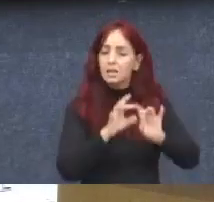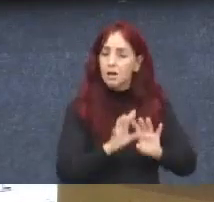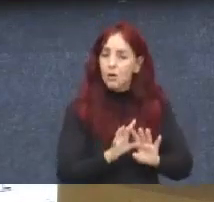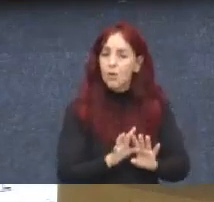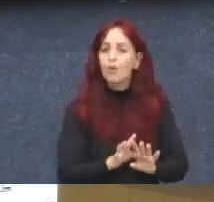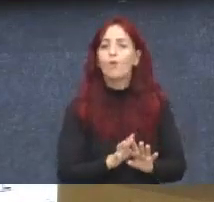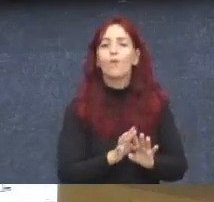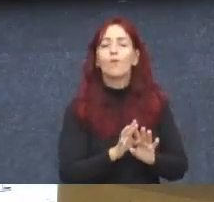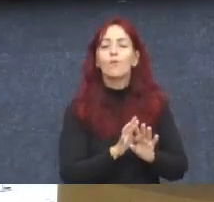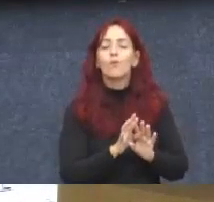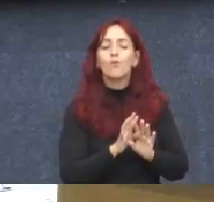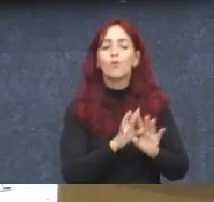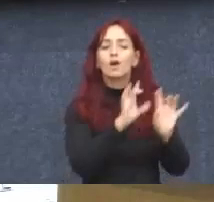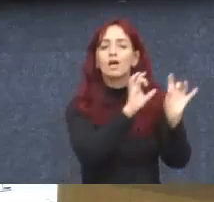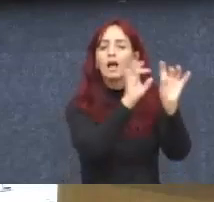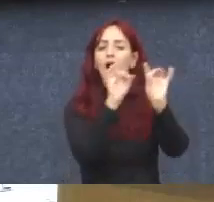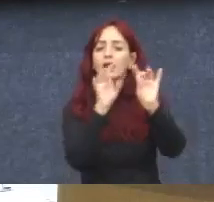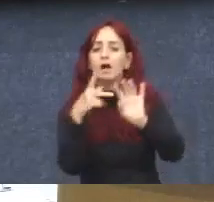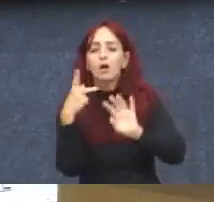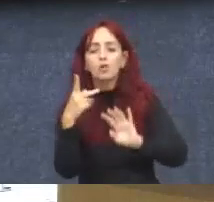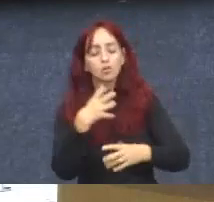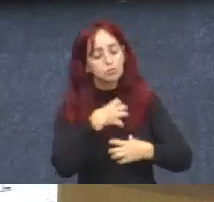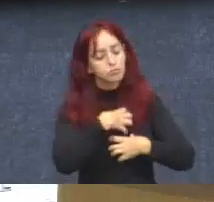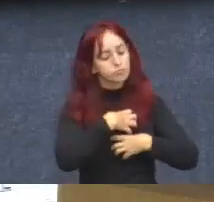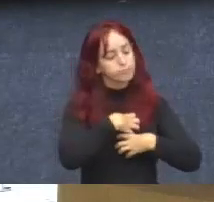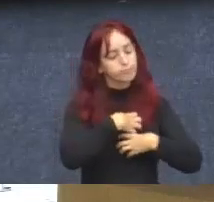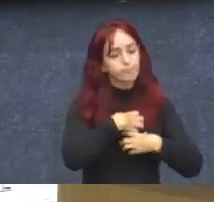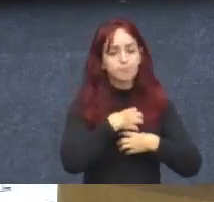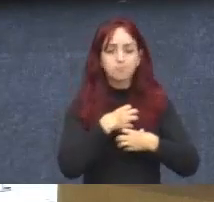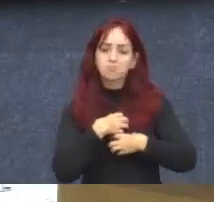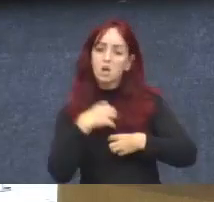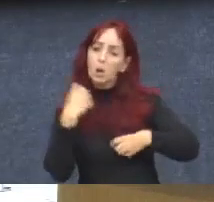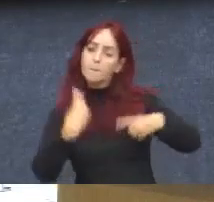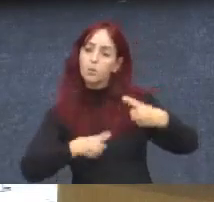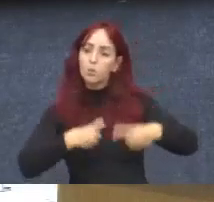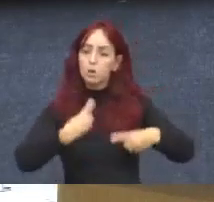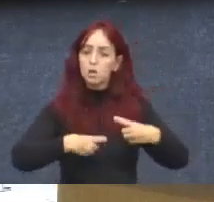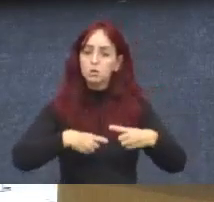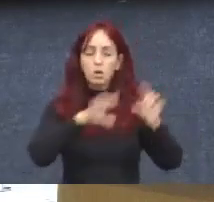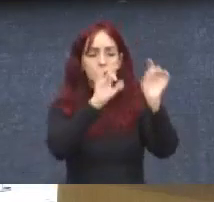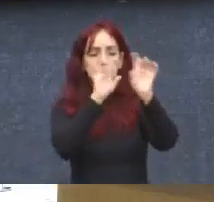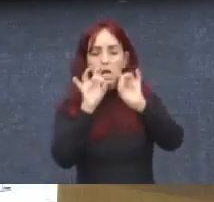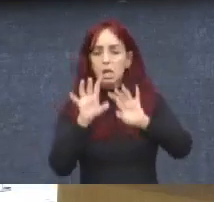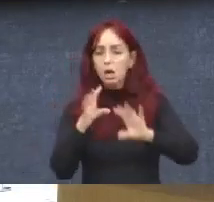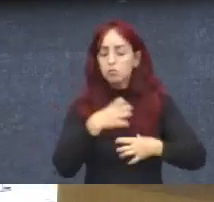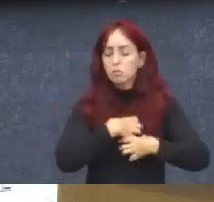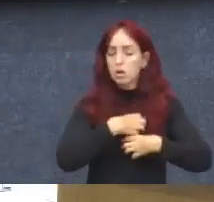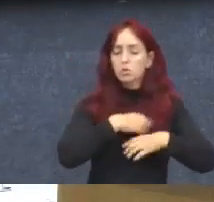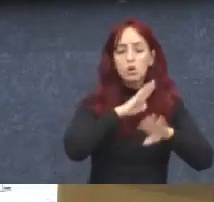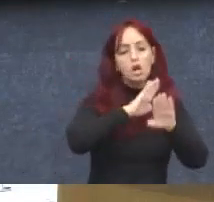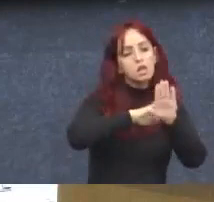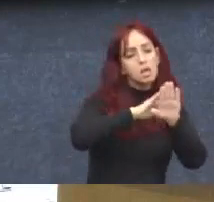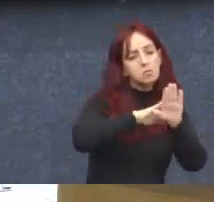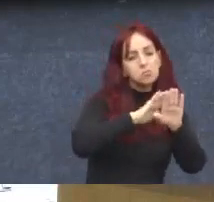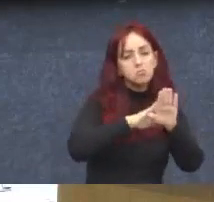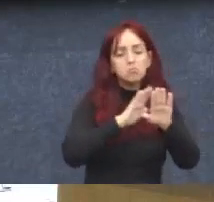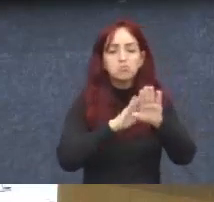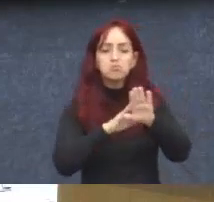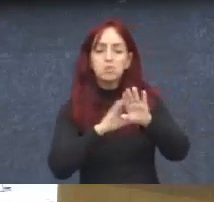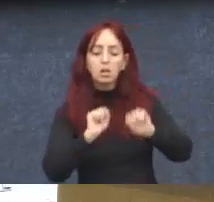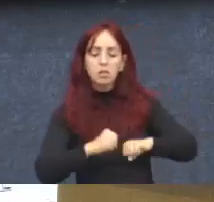cada um com o seu posicionamento político, cada um com a sua ideologia externada e